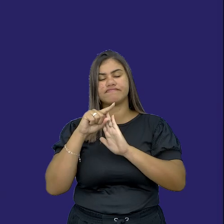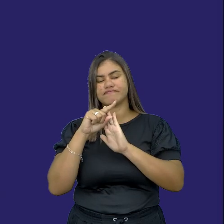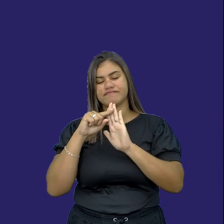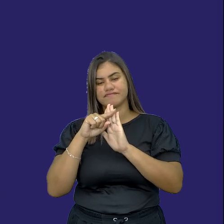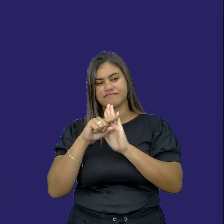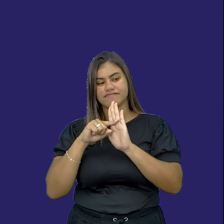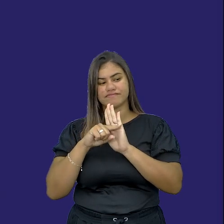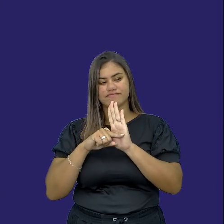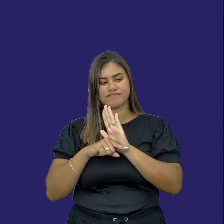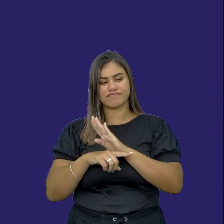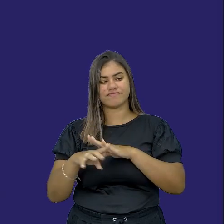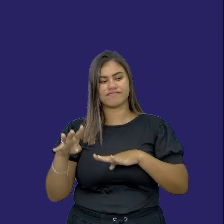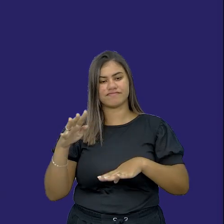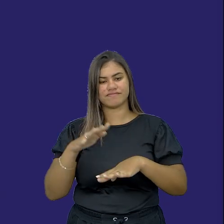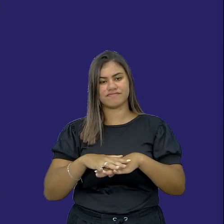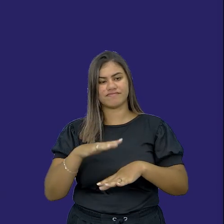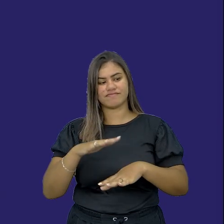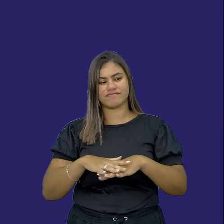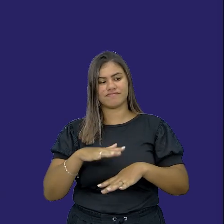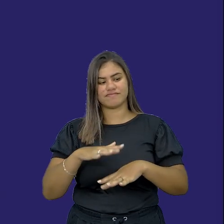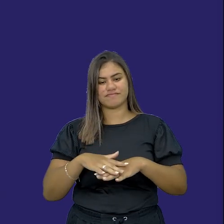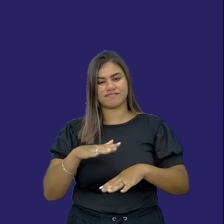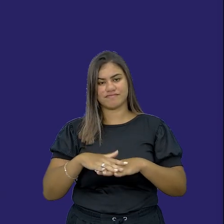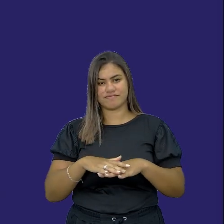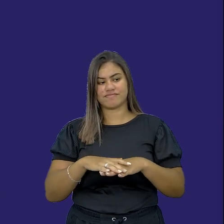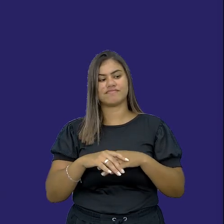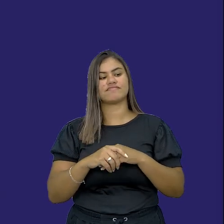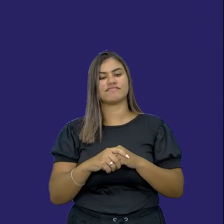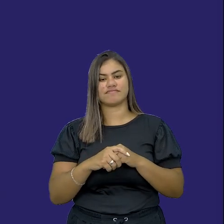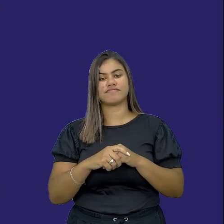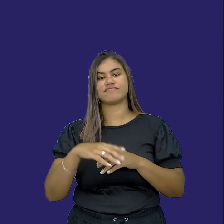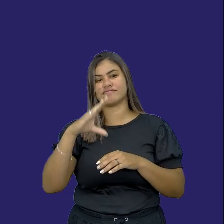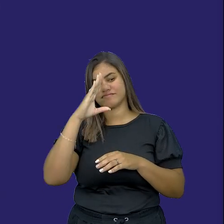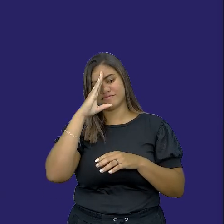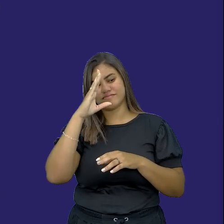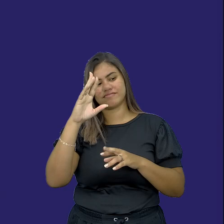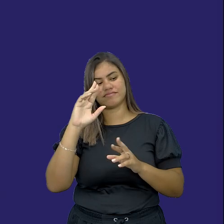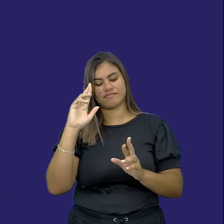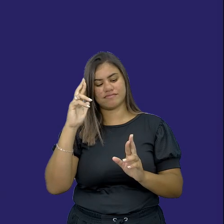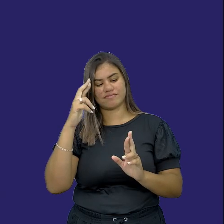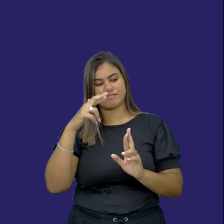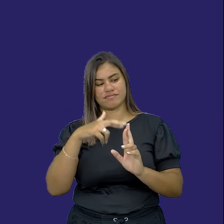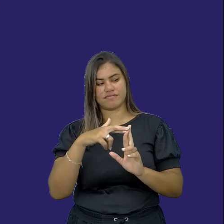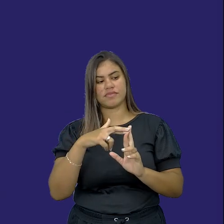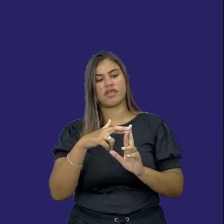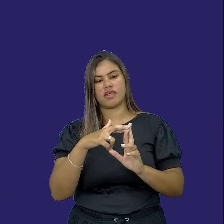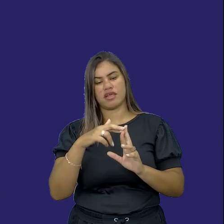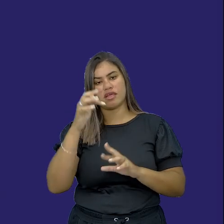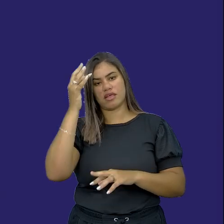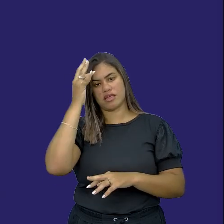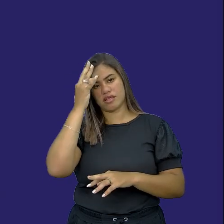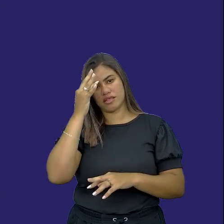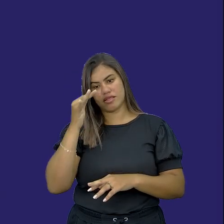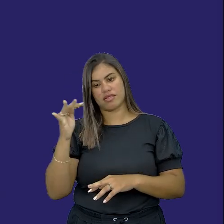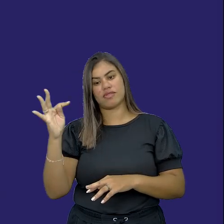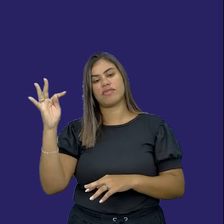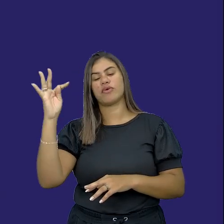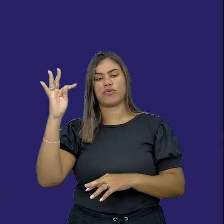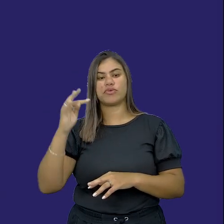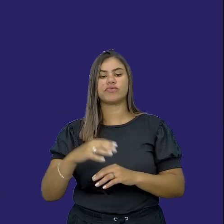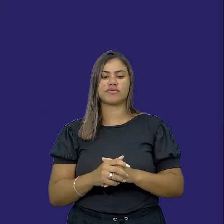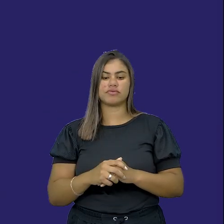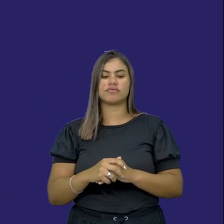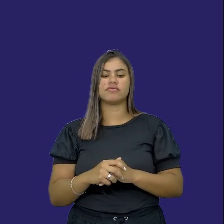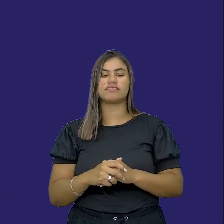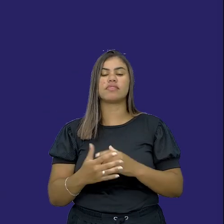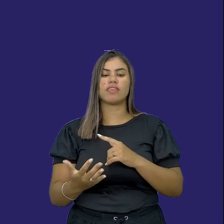investigação matemática, sobretudo a partir do referencial teórico, que nos permitiu ter um pouco